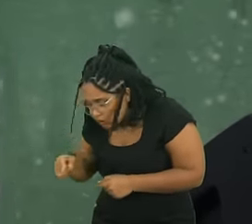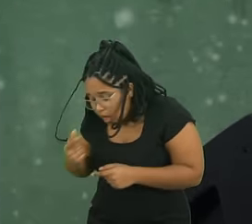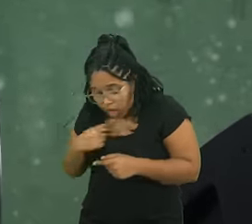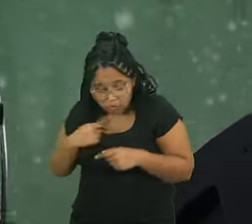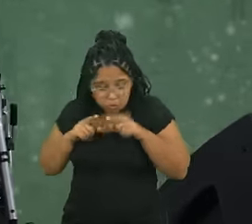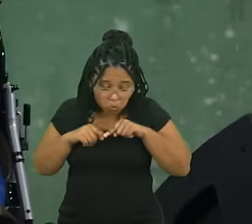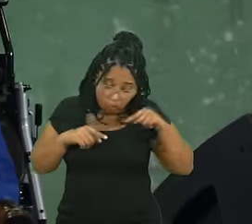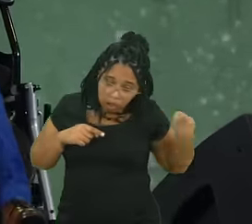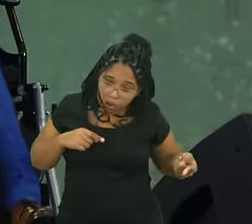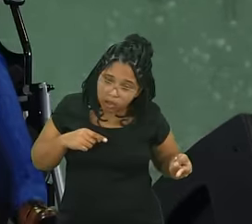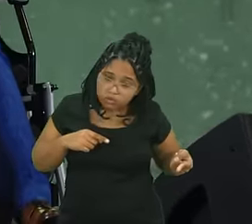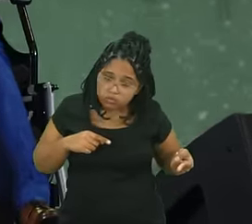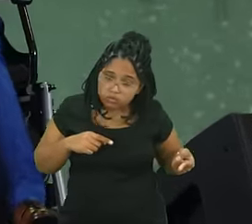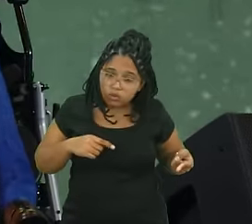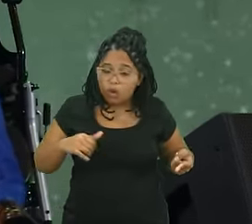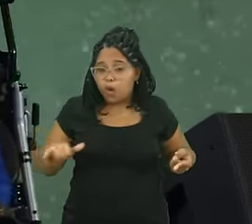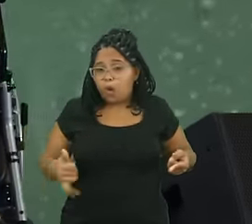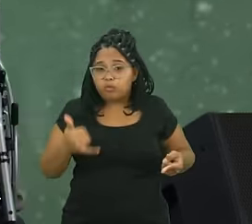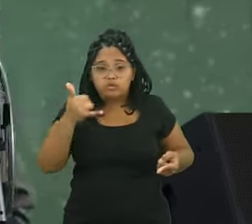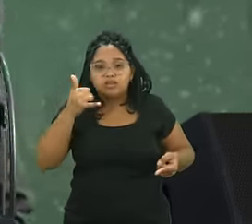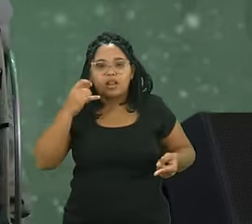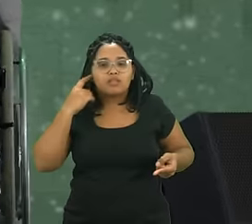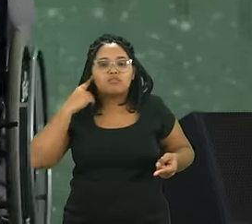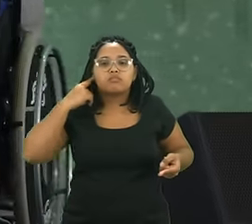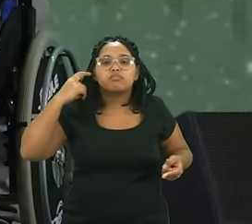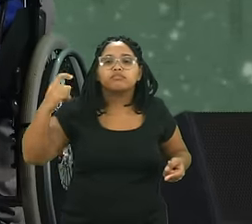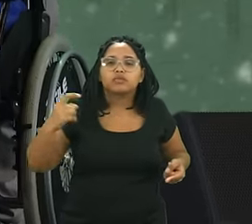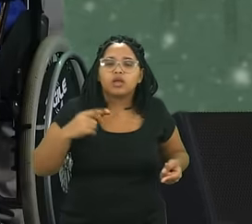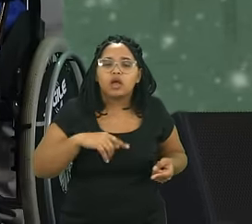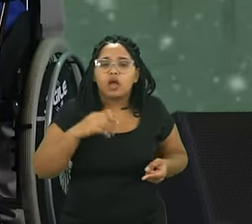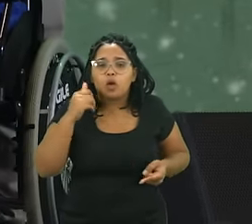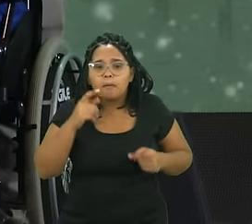com o telefone em viva voz. E ele disse assim para mim: